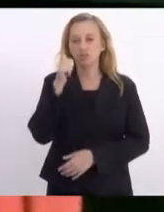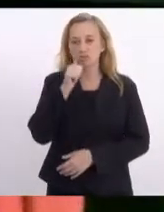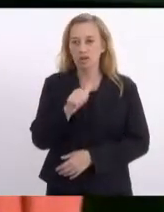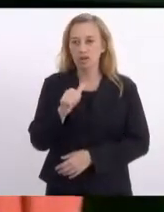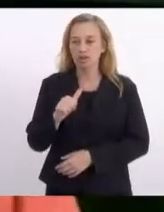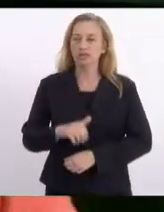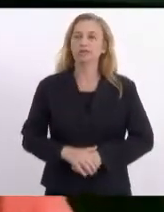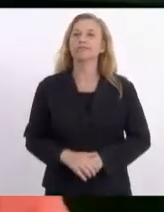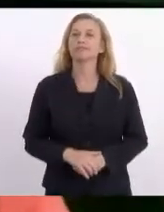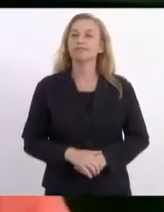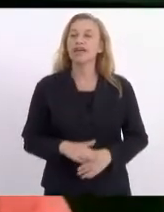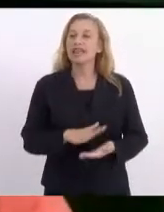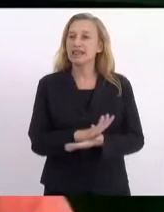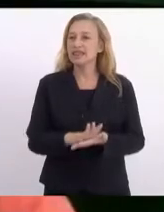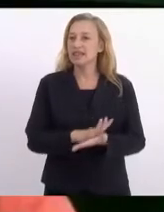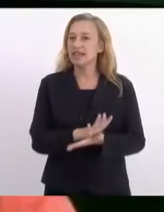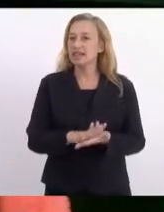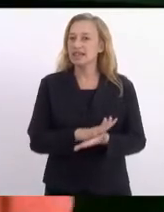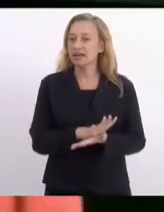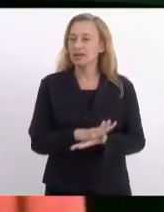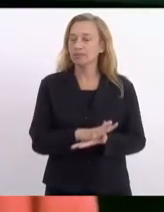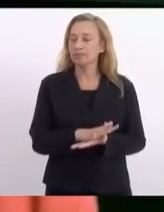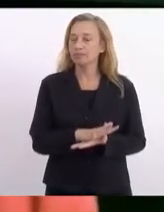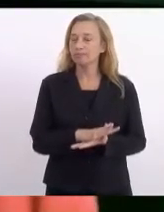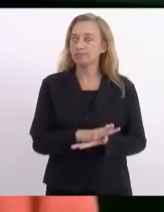Então, nada mais